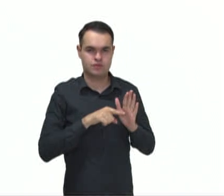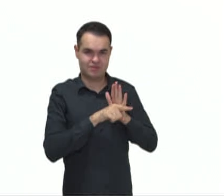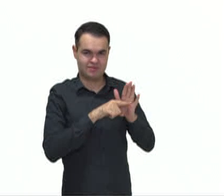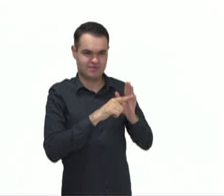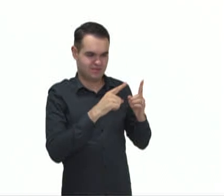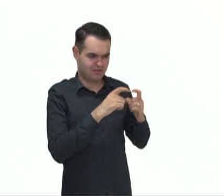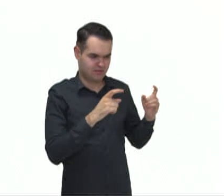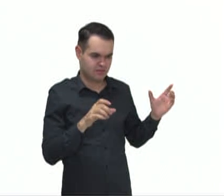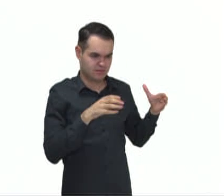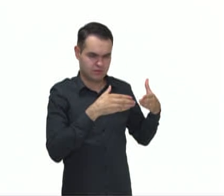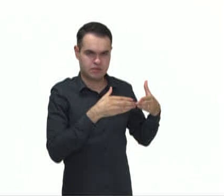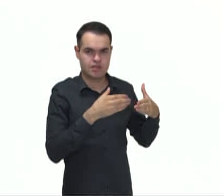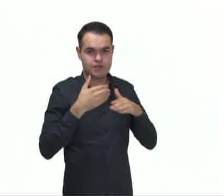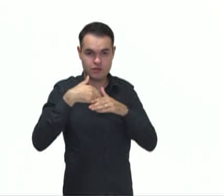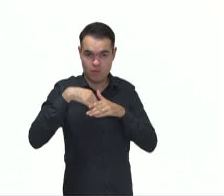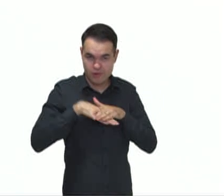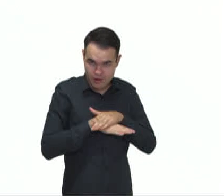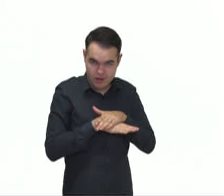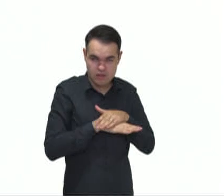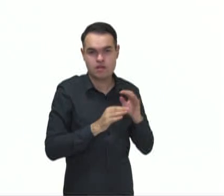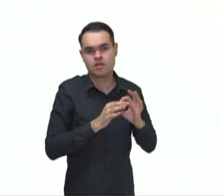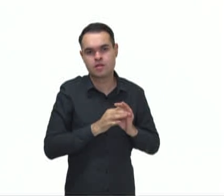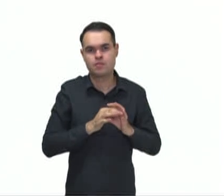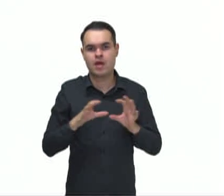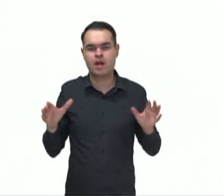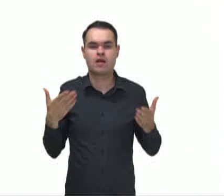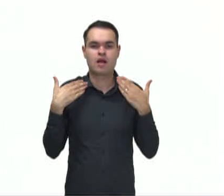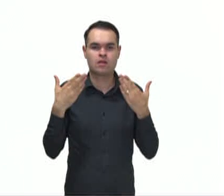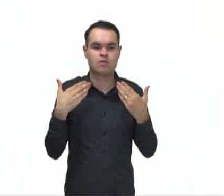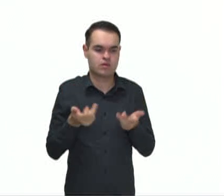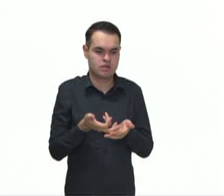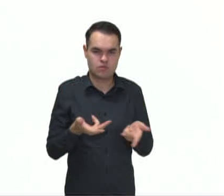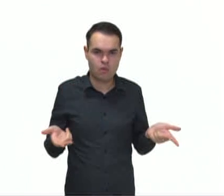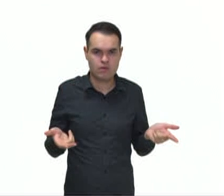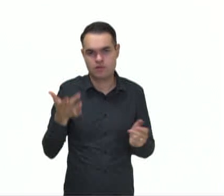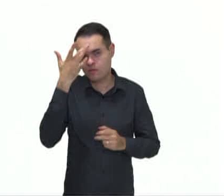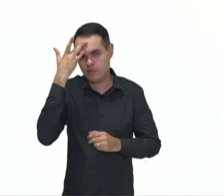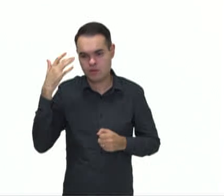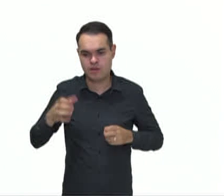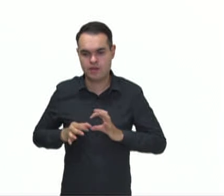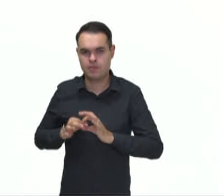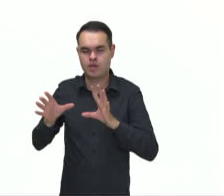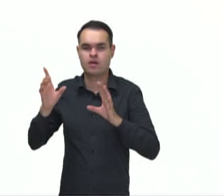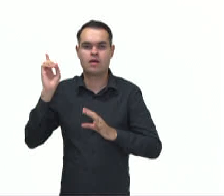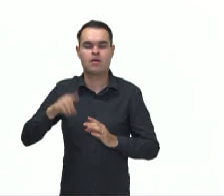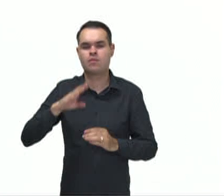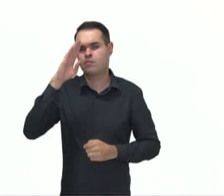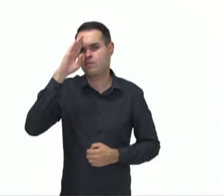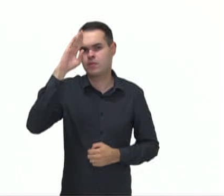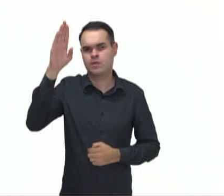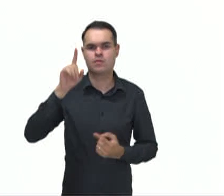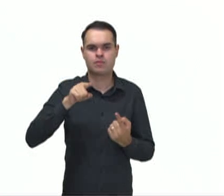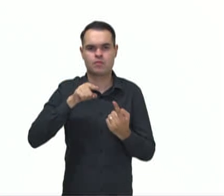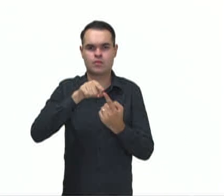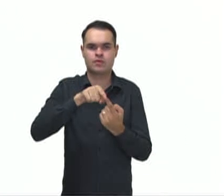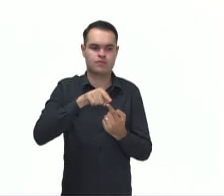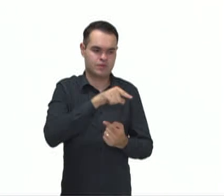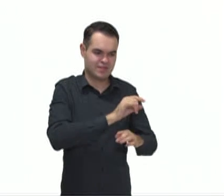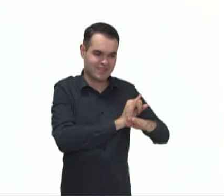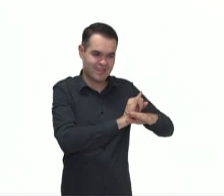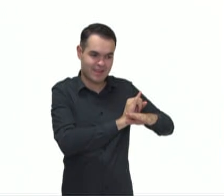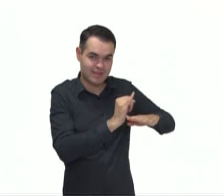a habilidade de guardar e liberar calor das coisas e das pessoas era o principal motivo das ilhas de calor.